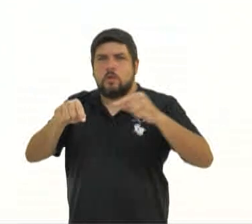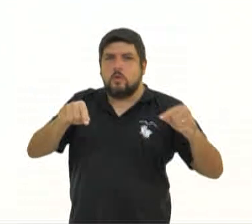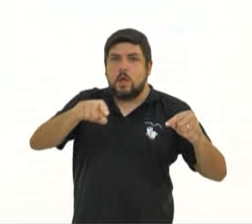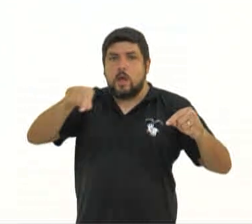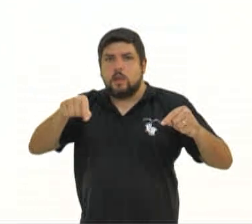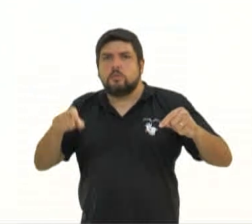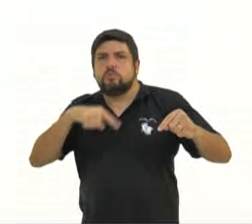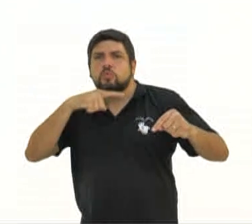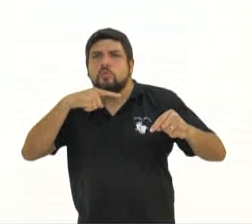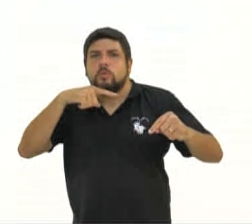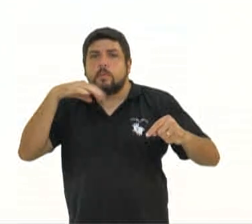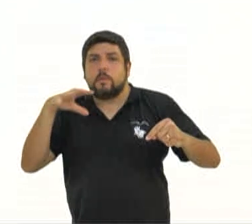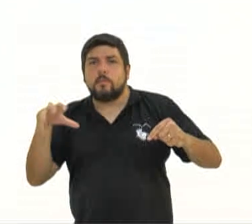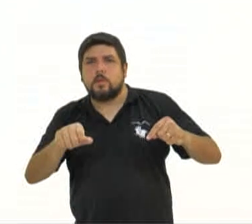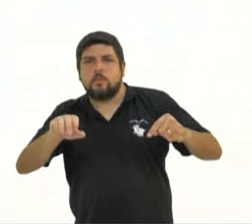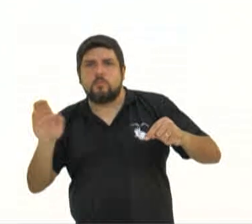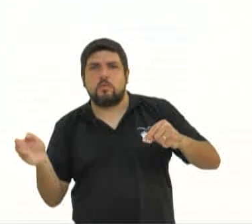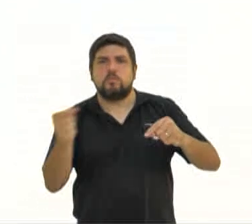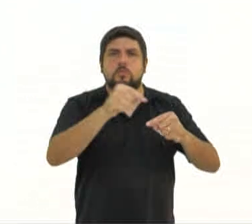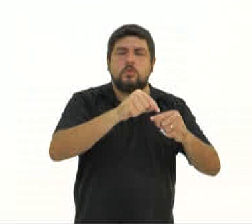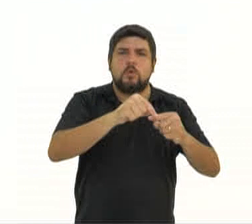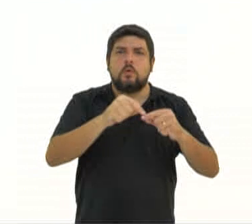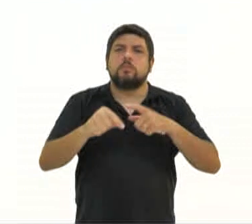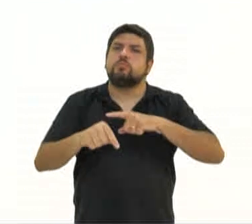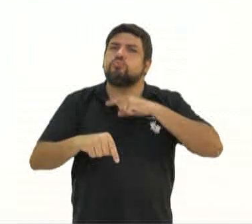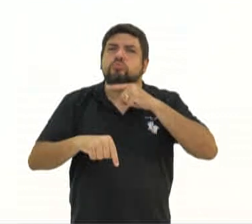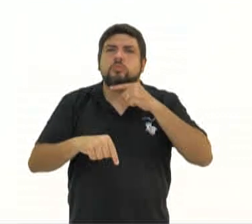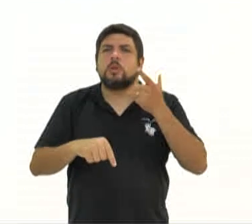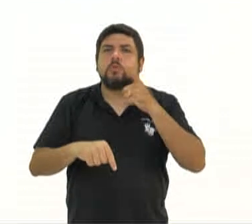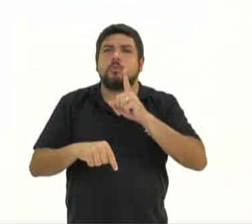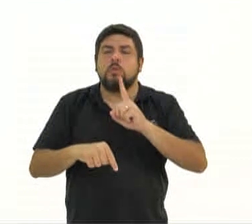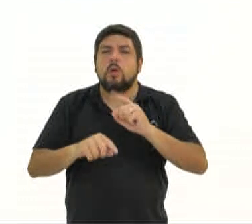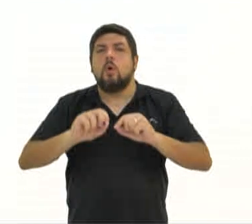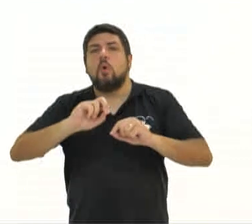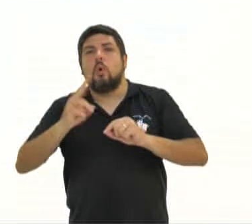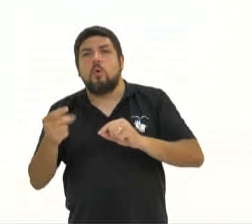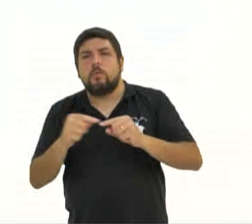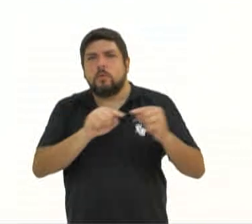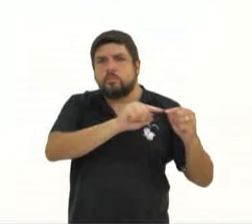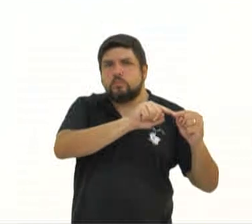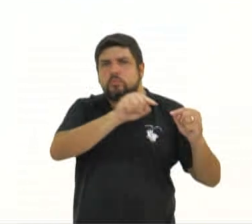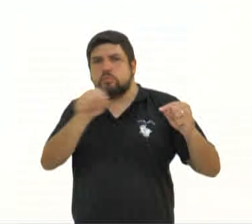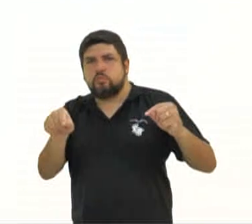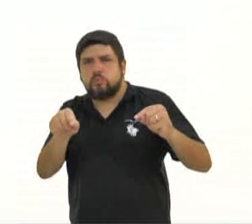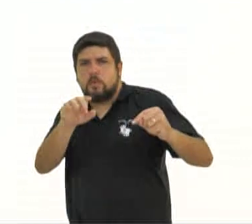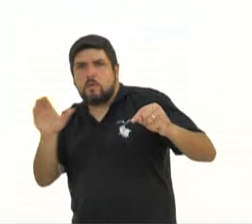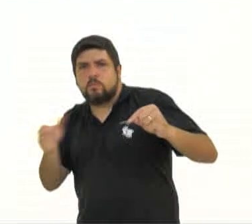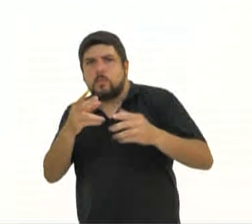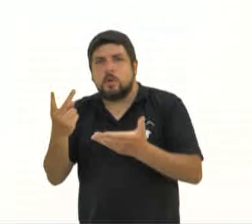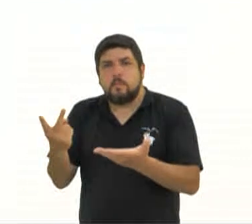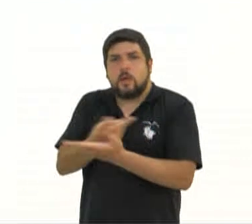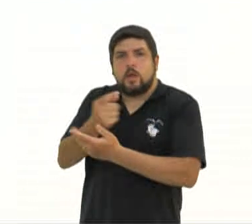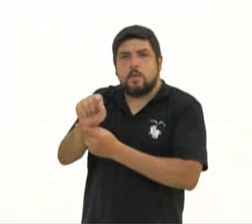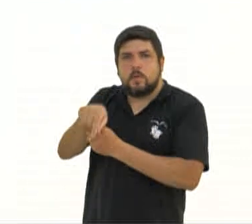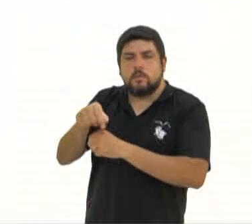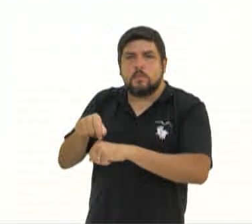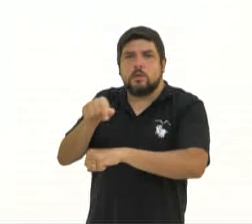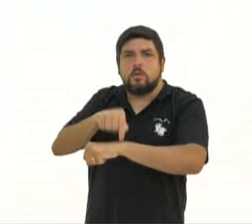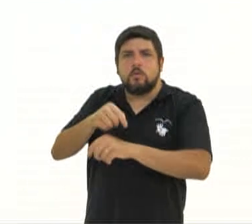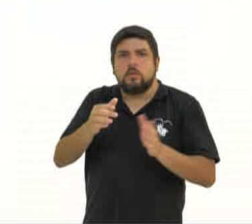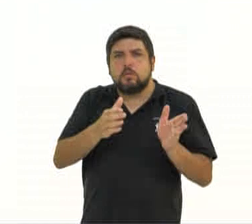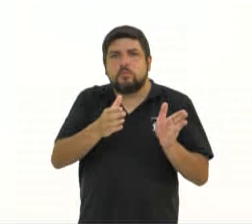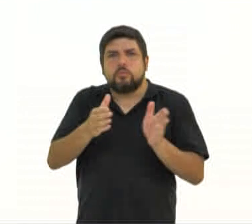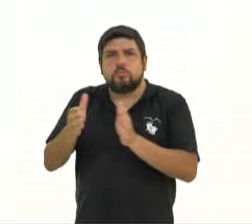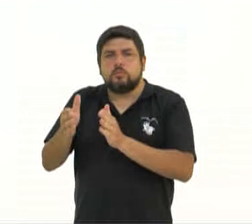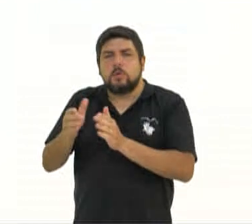incapaz de devolvê-la, né, da mesma forma, ou que leve o adversário a cometer um erro dentro do período de tempo em que o